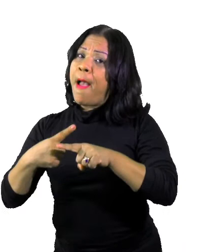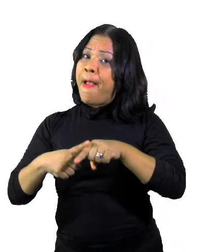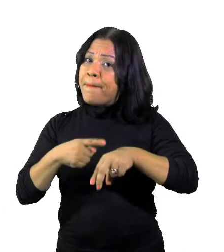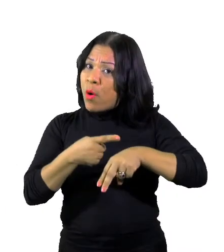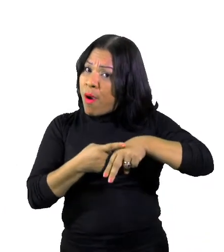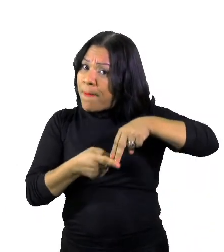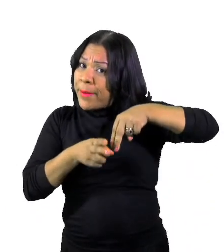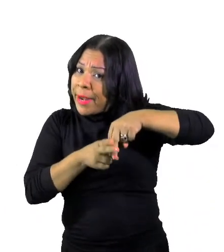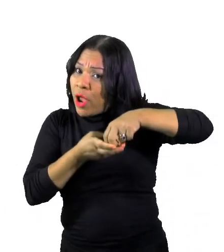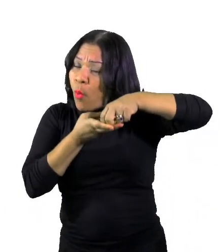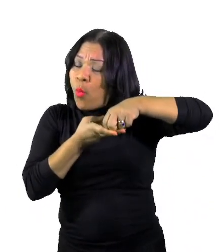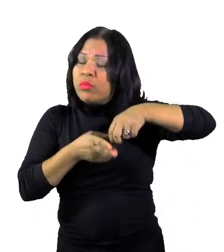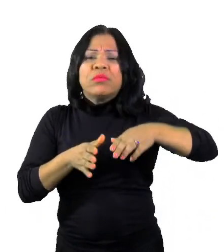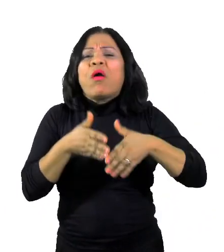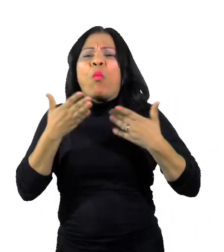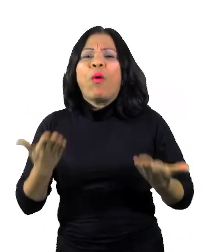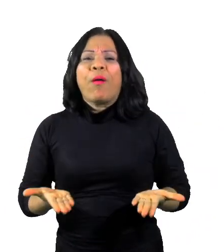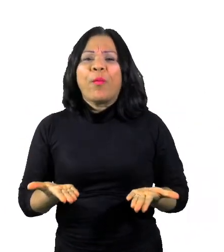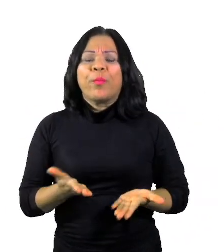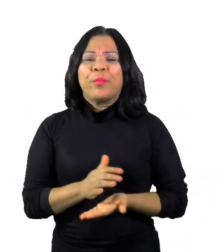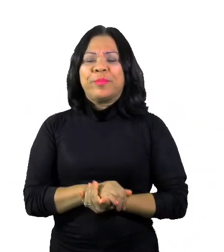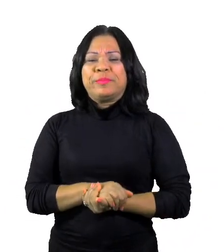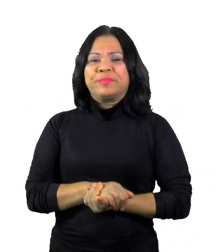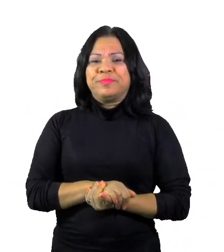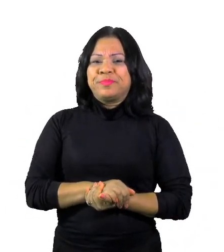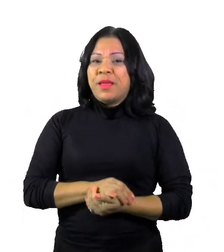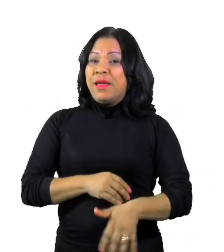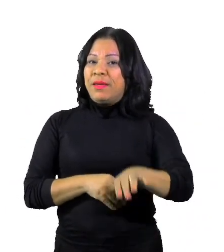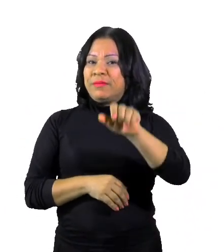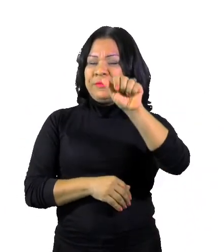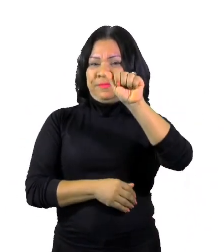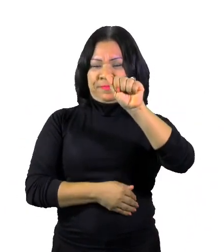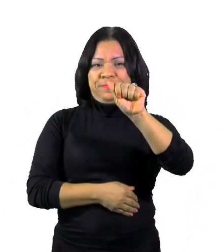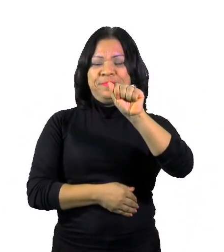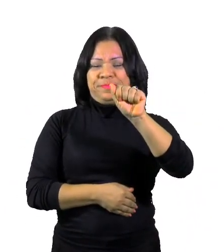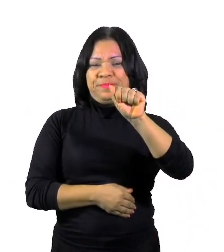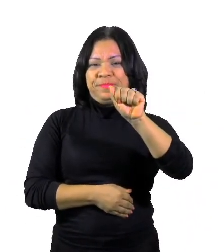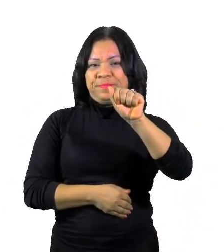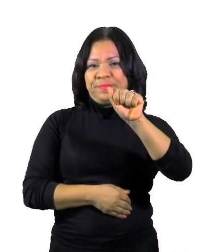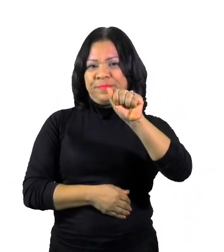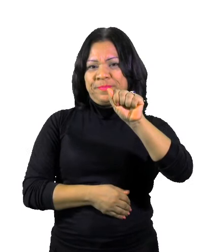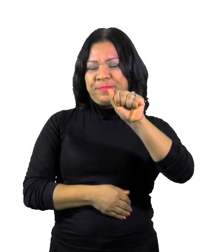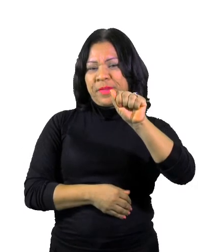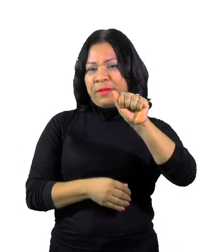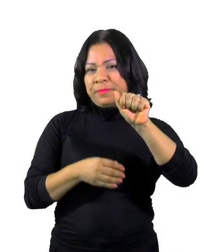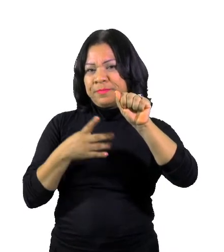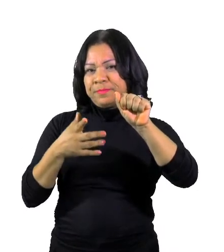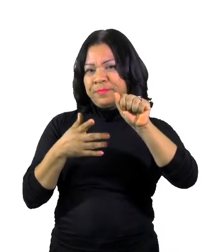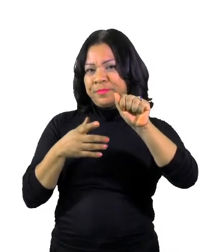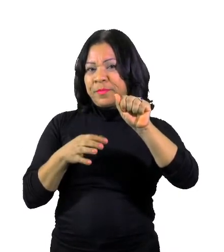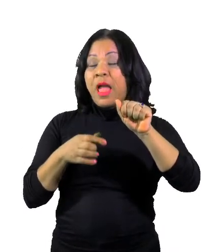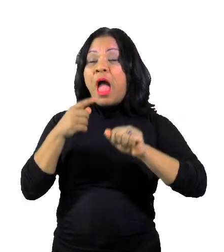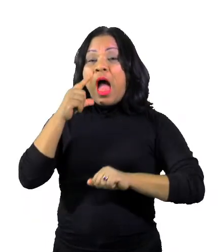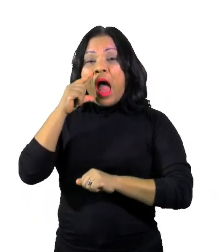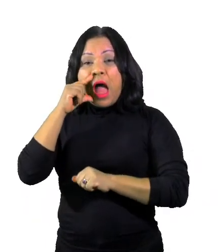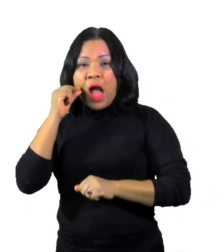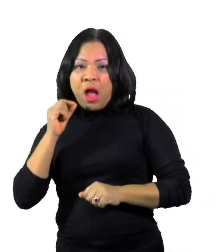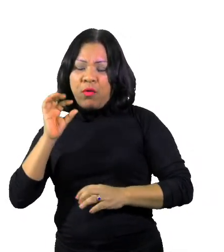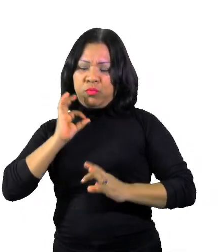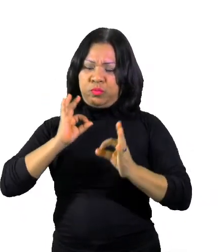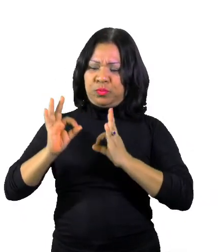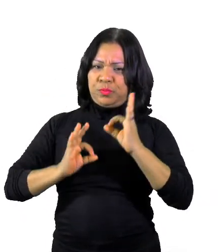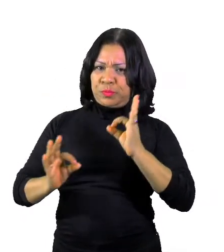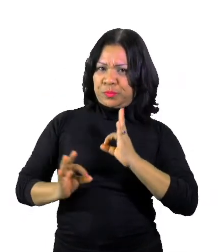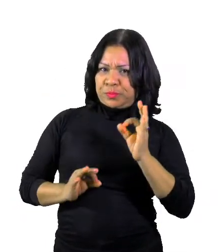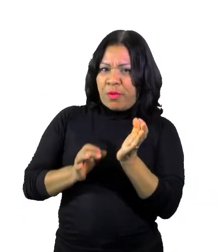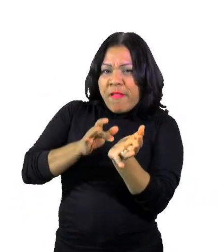é? Então vamos lá. Letra A. A opção da letra A fala o seguinte: a onça pintada finge de